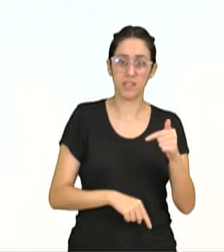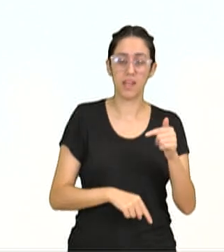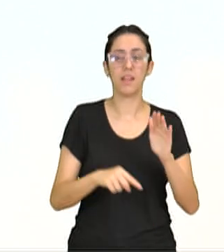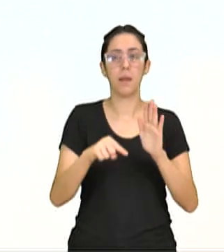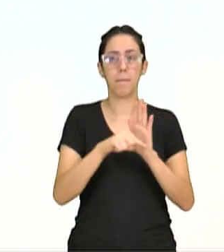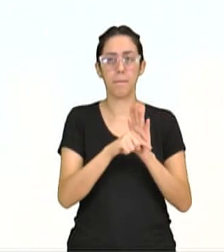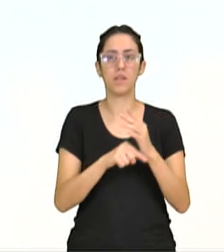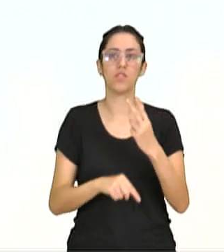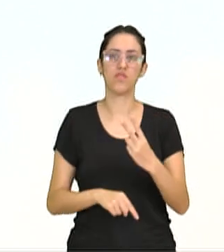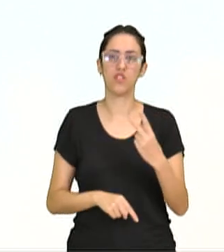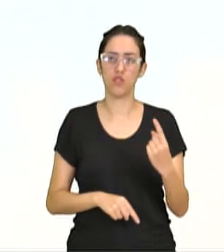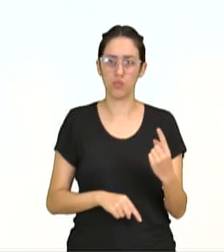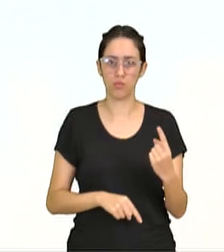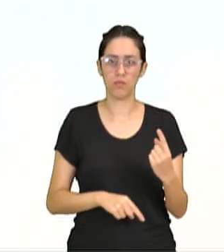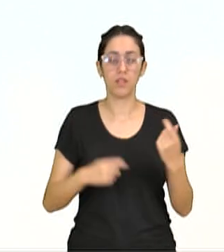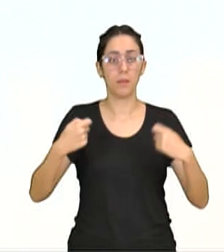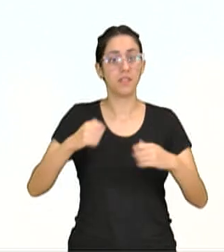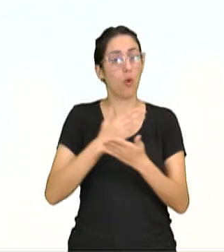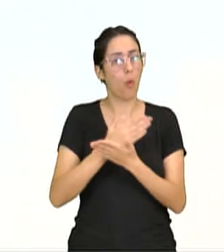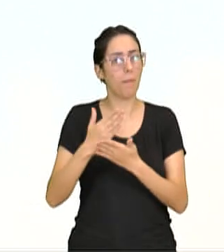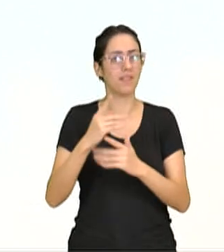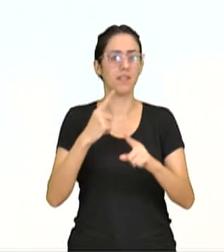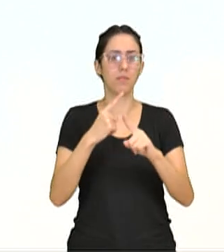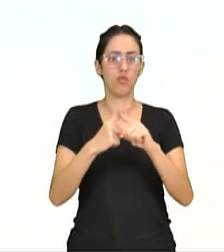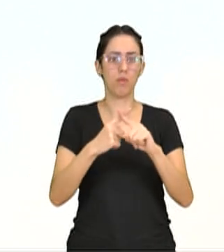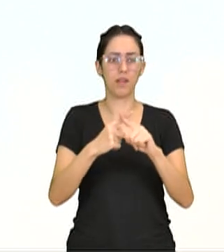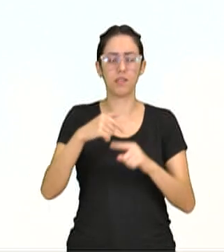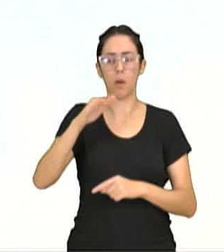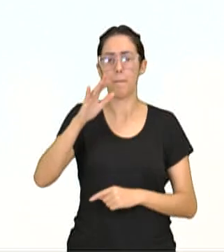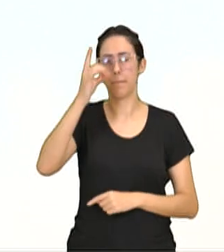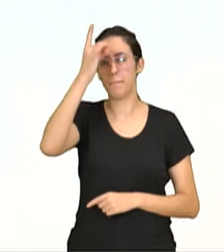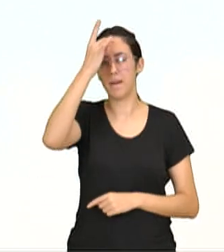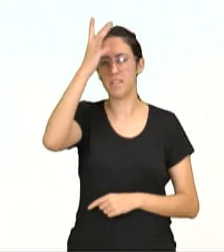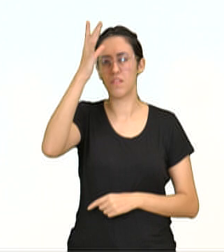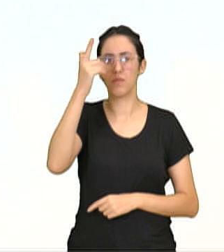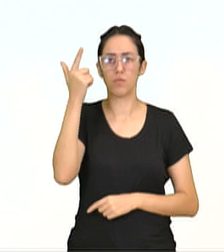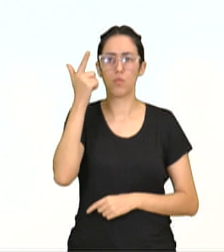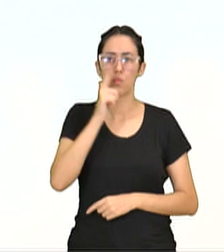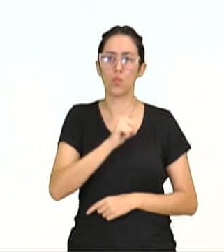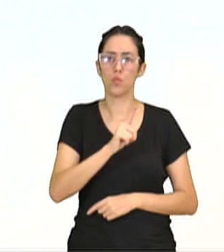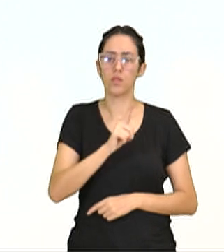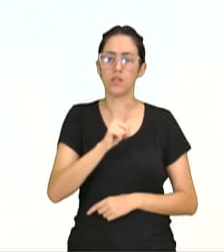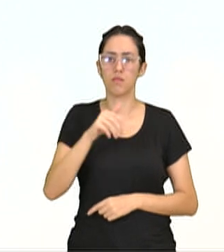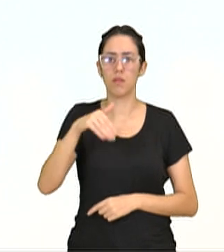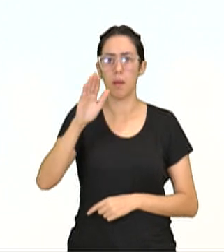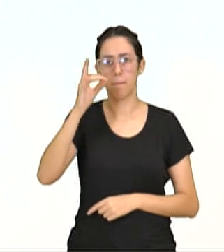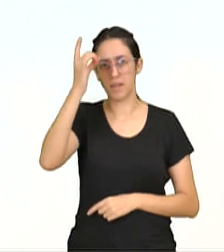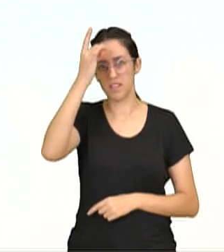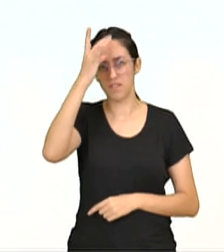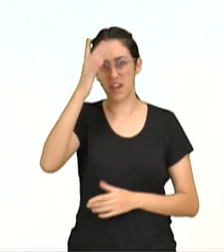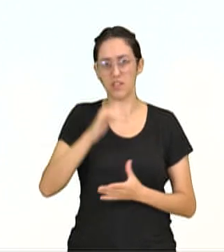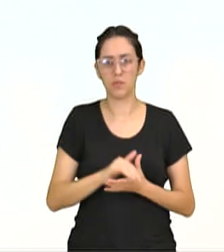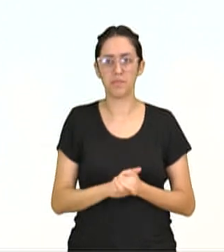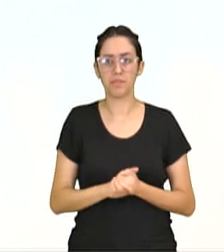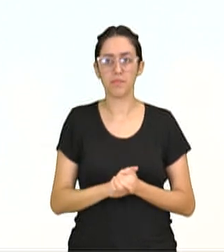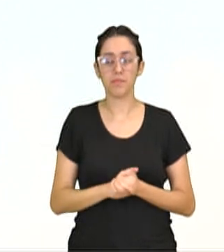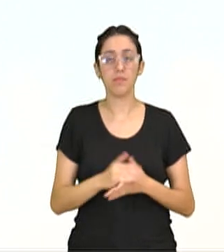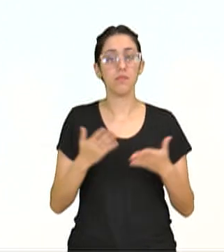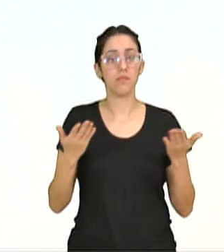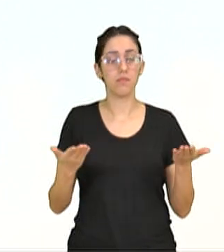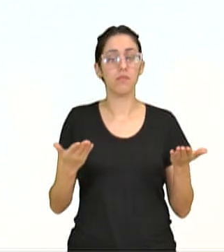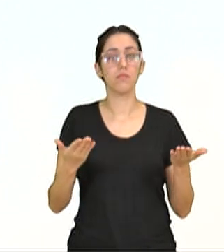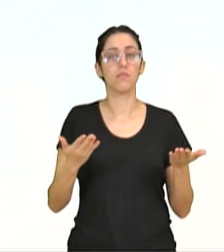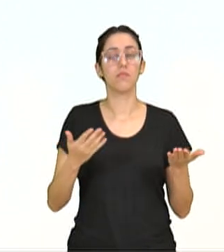menos 21. Começa pela multiplicação que é mais fácil, tá bom? As possibilidades de dois números que multiplicados dão esse cara. E daí vai